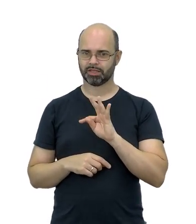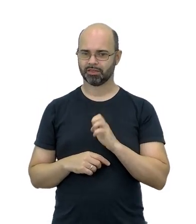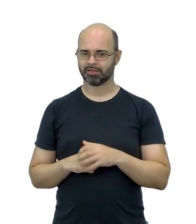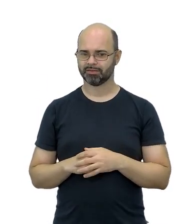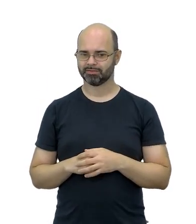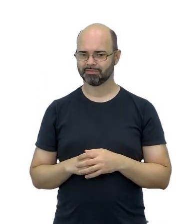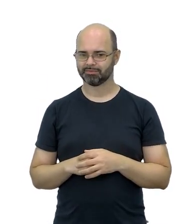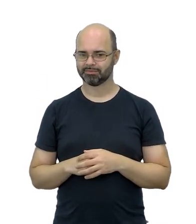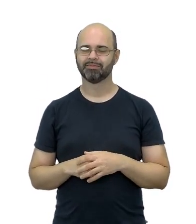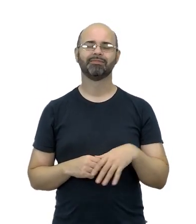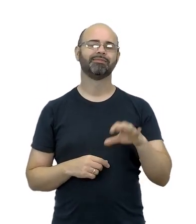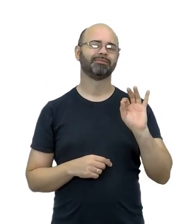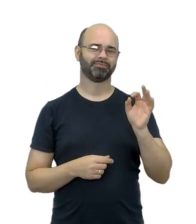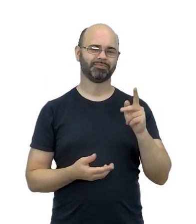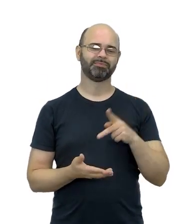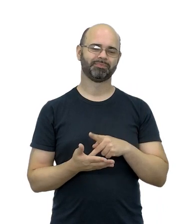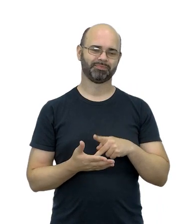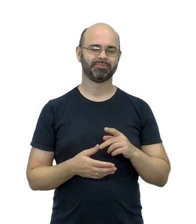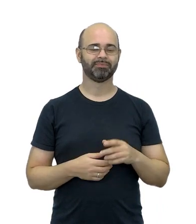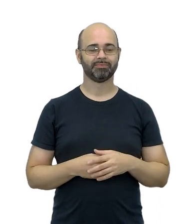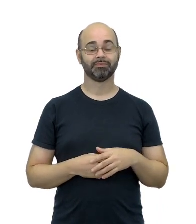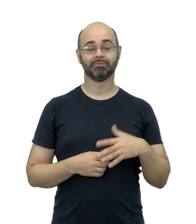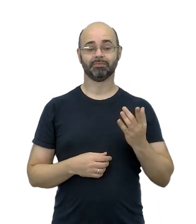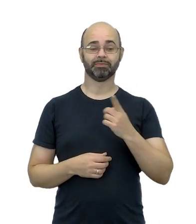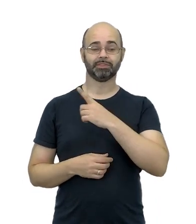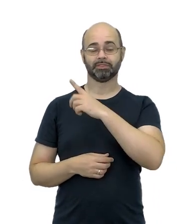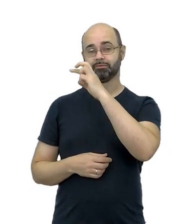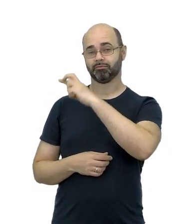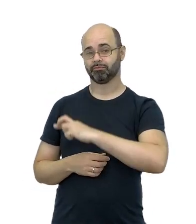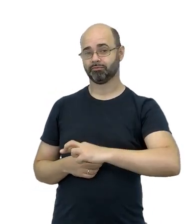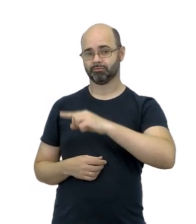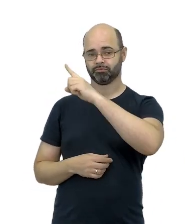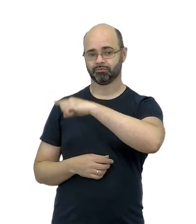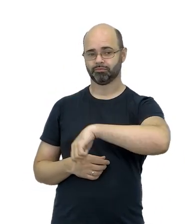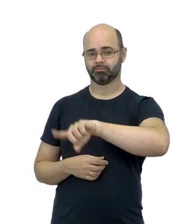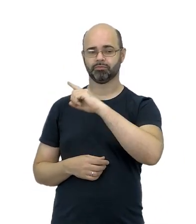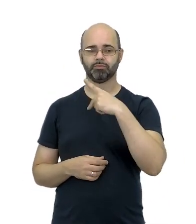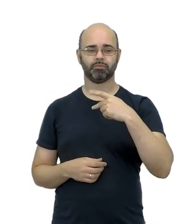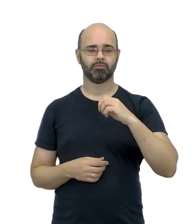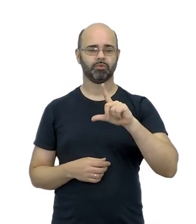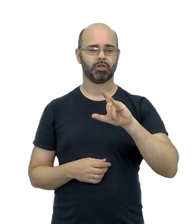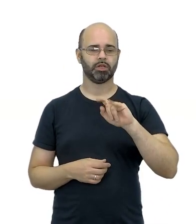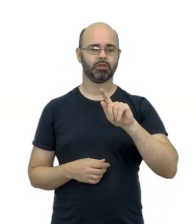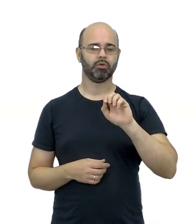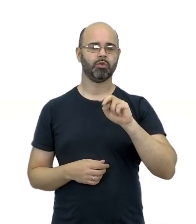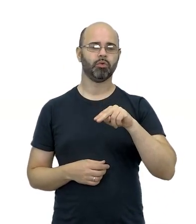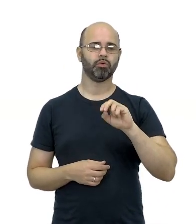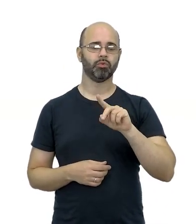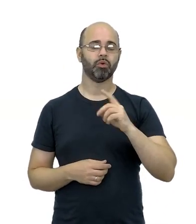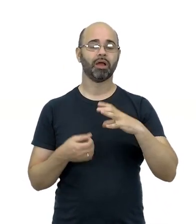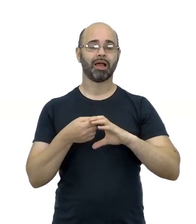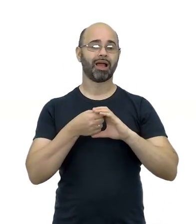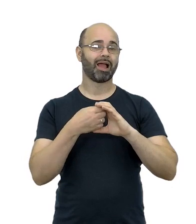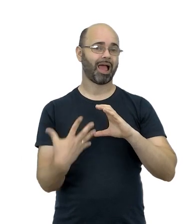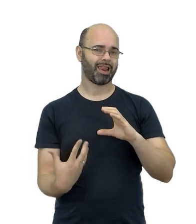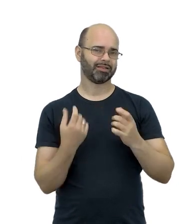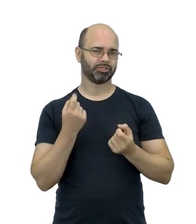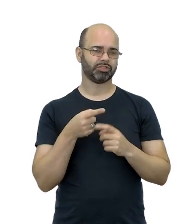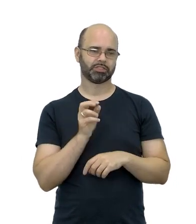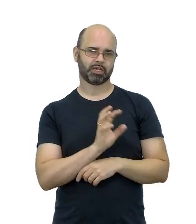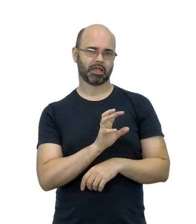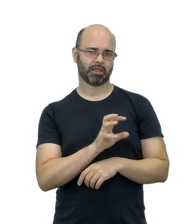isso mesmo, Carla. Então, no fundo, eles vão observar que os polígonos têm algumas características, que a ideia é que,